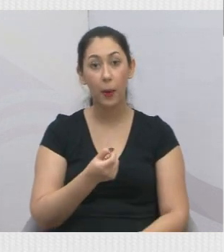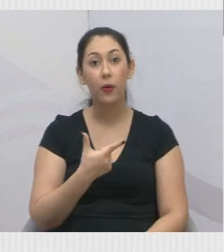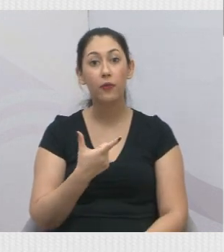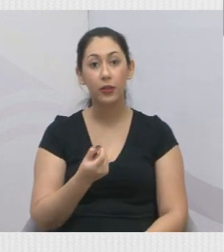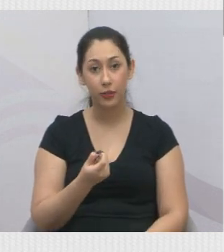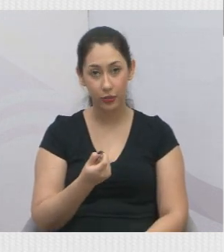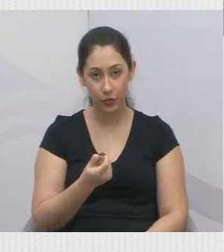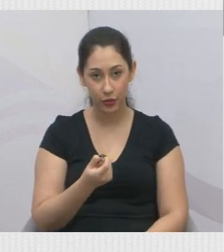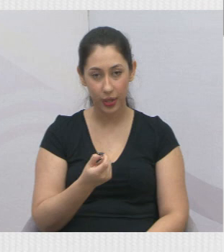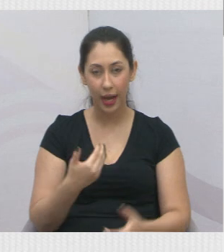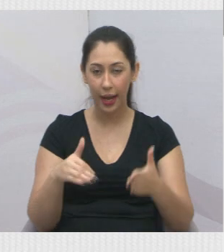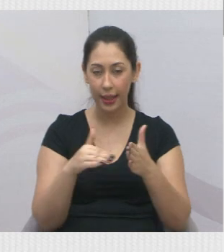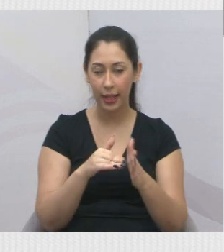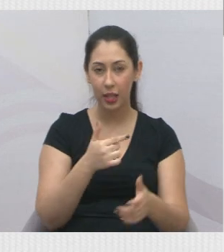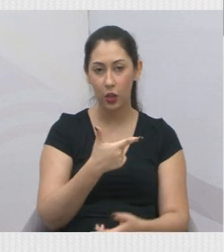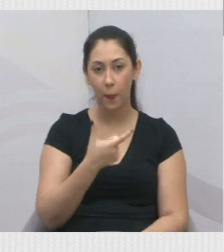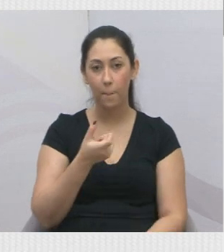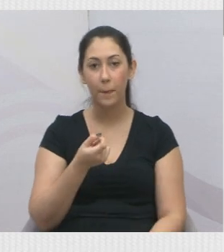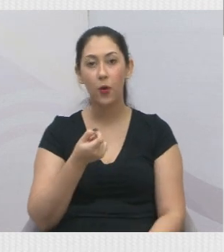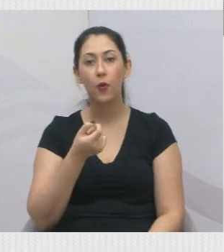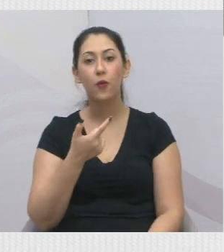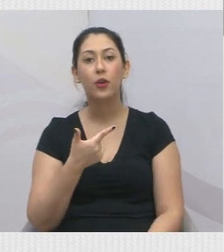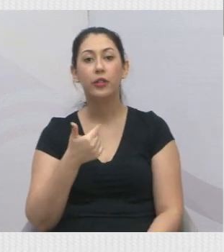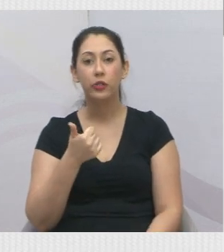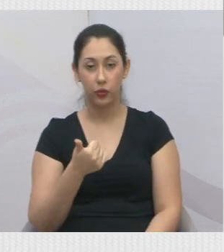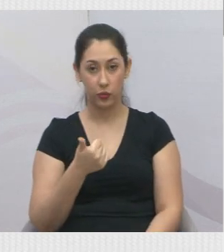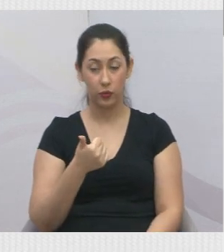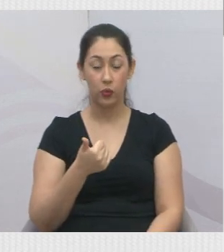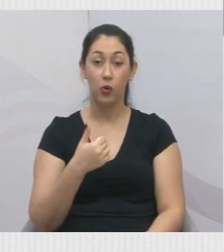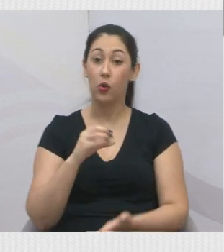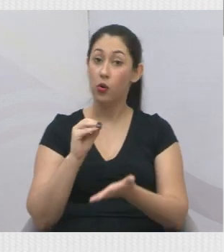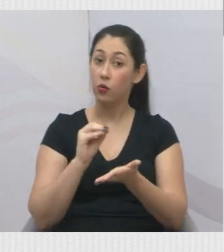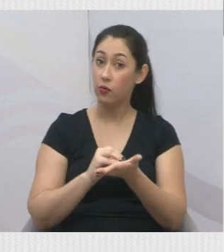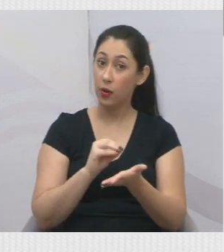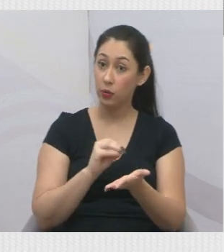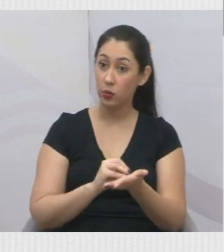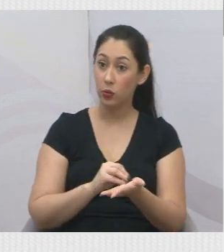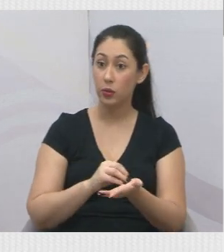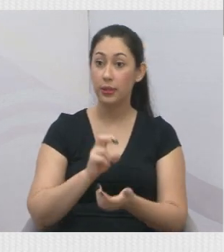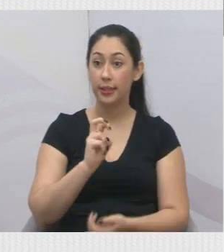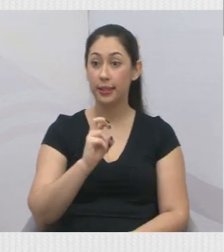2020 para 2021, deixou-se